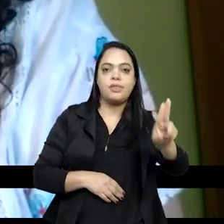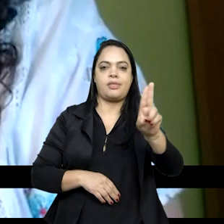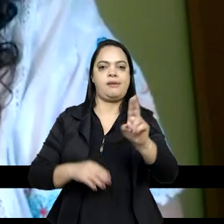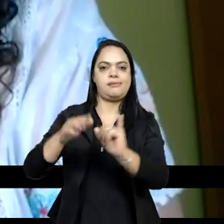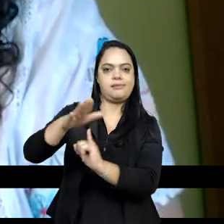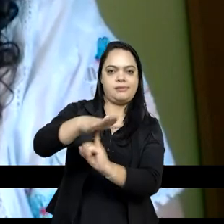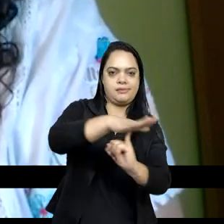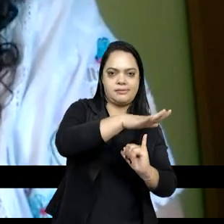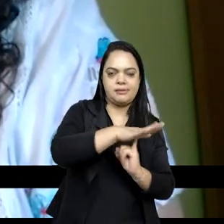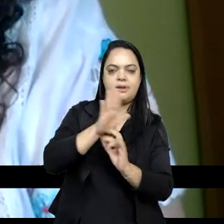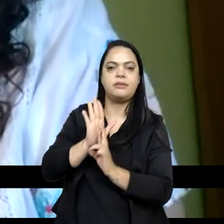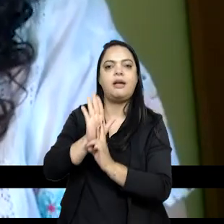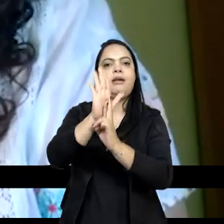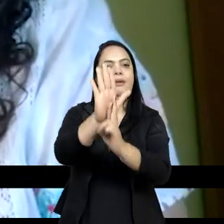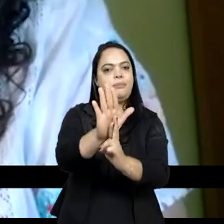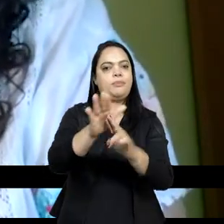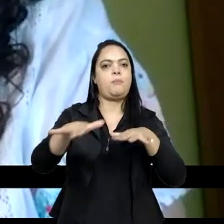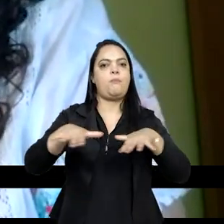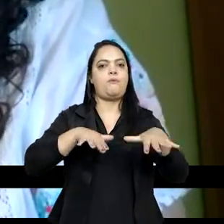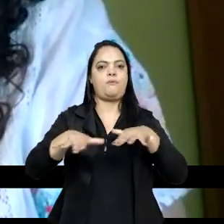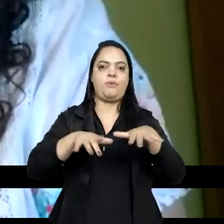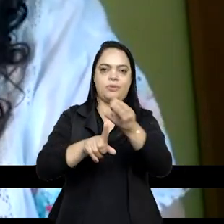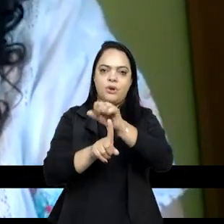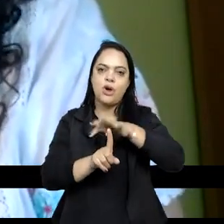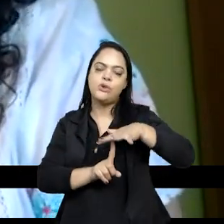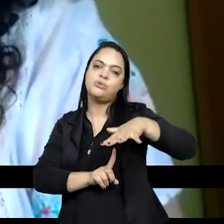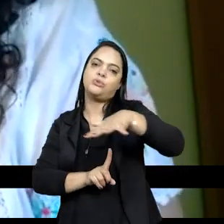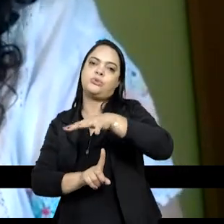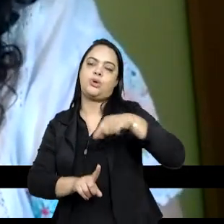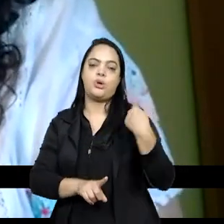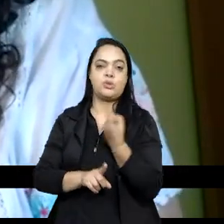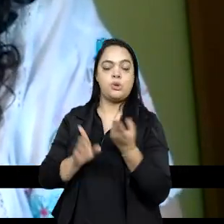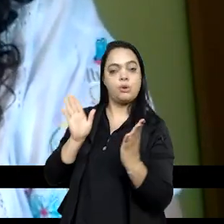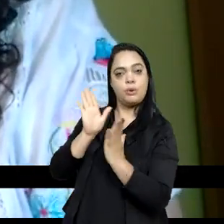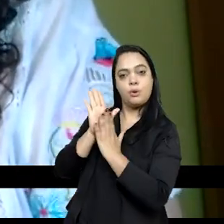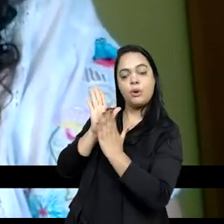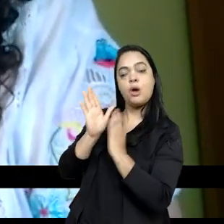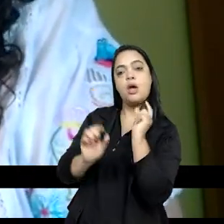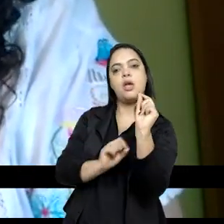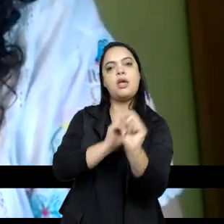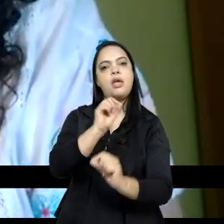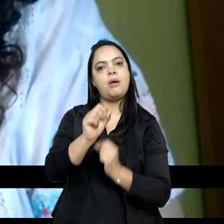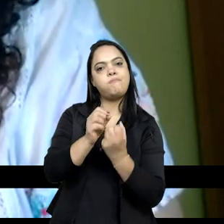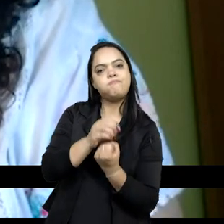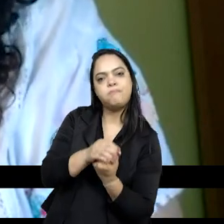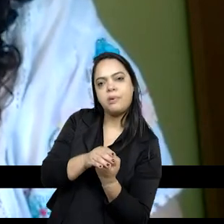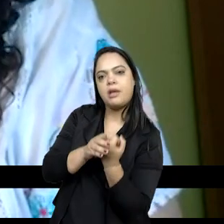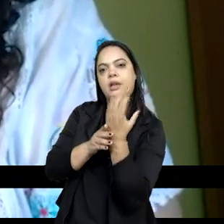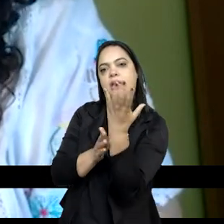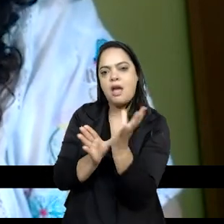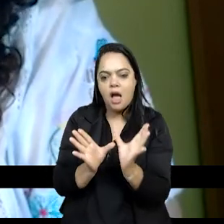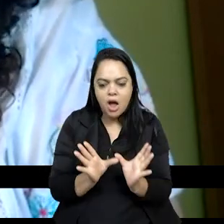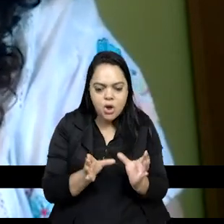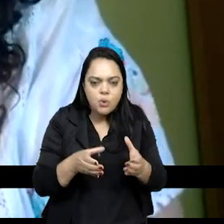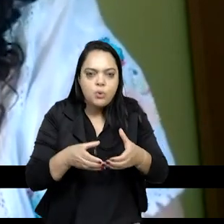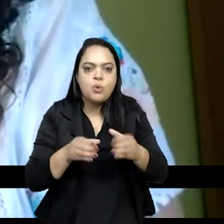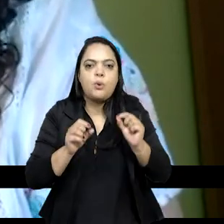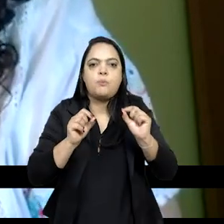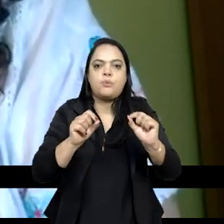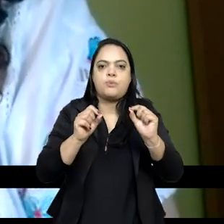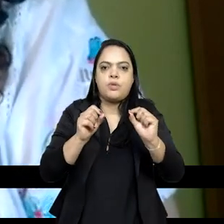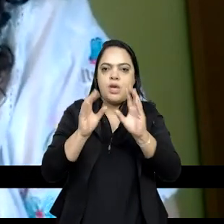entidades representantes de movimentos sociais. Nossa proposta é construir coletivamente